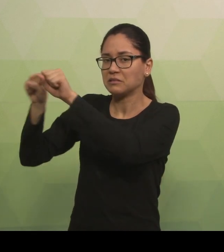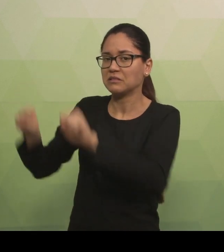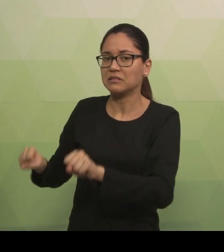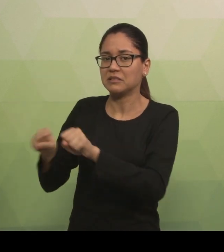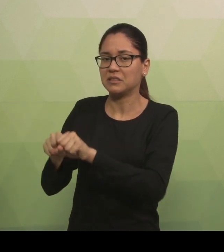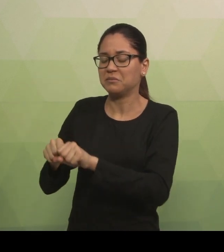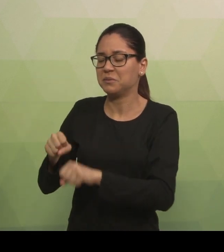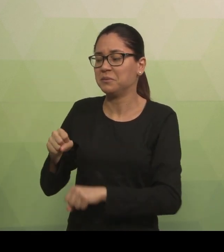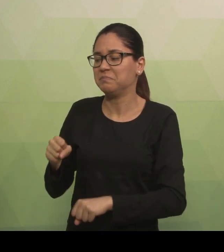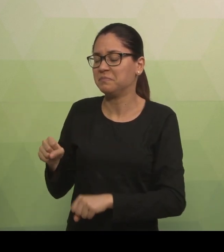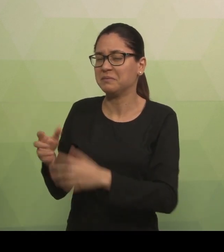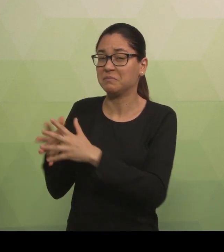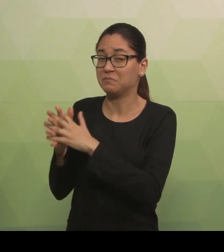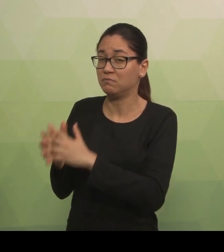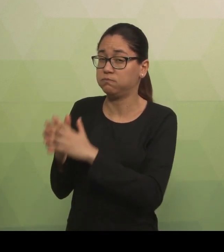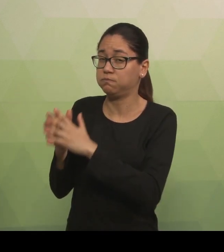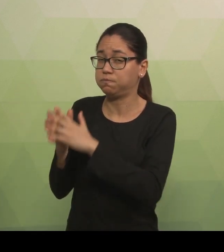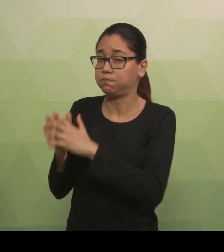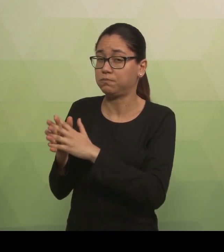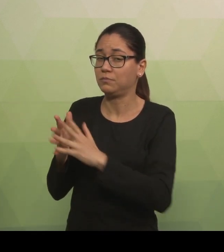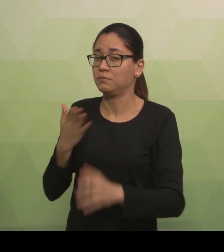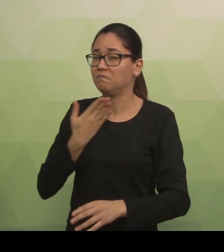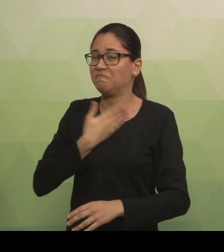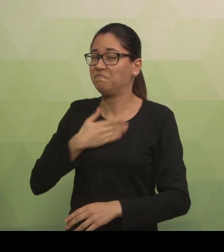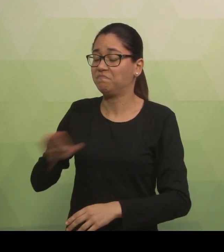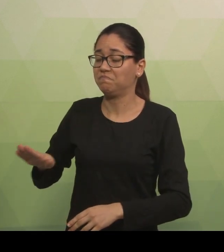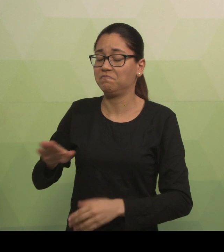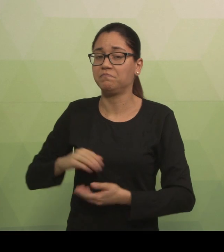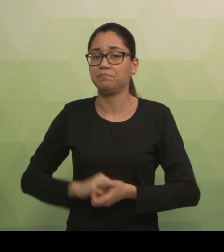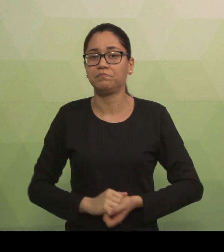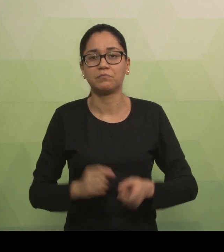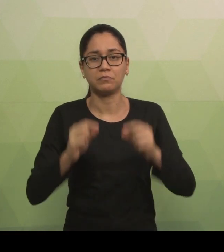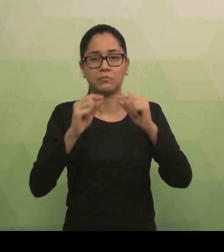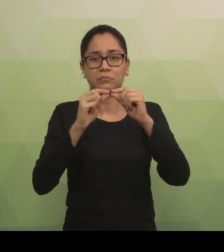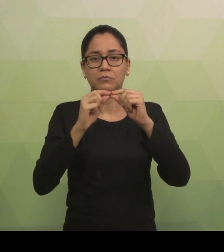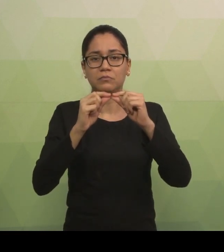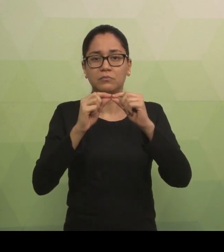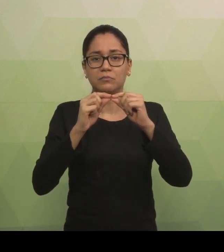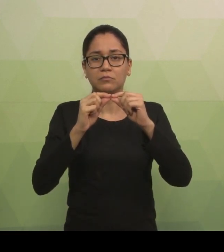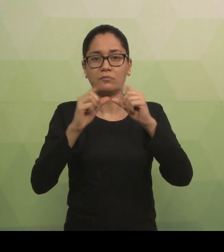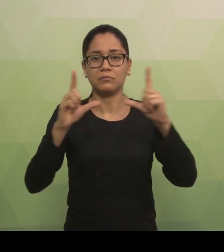e não intuitiva. Vejamos o próximo slide.